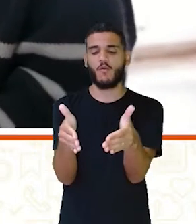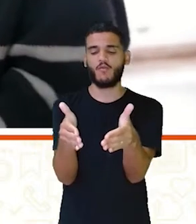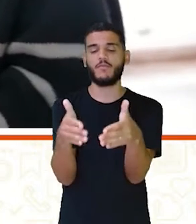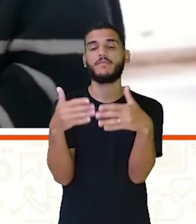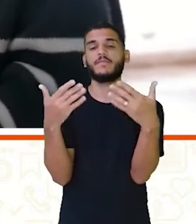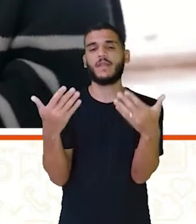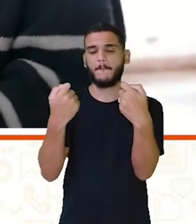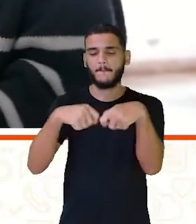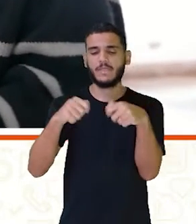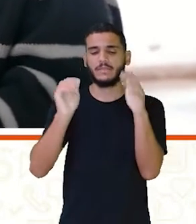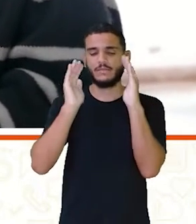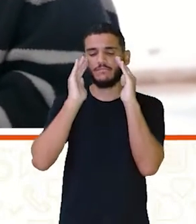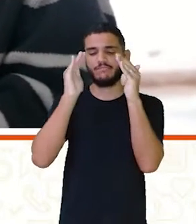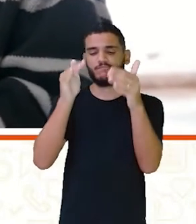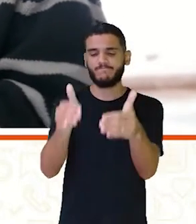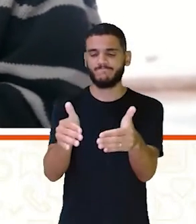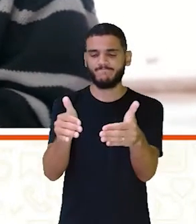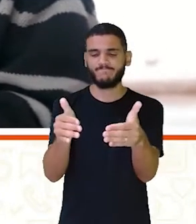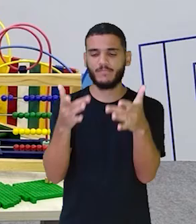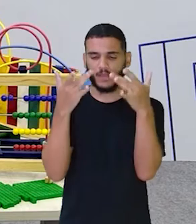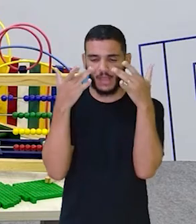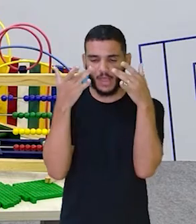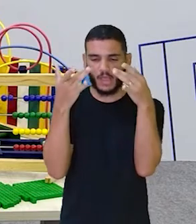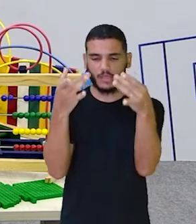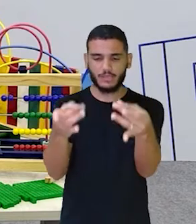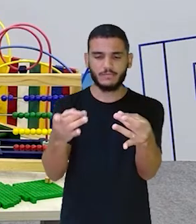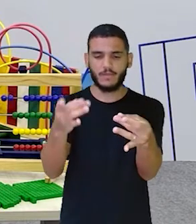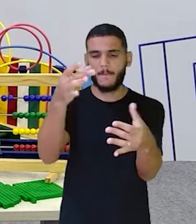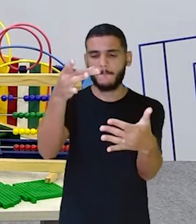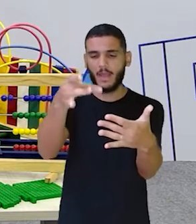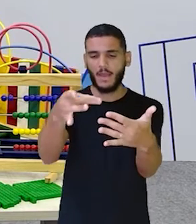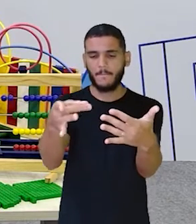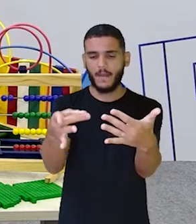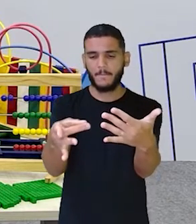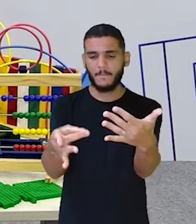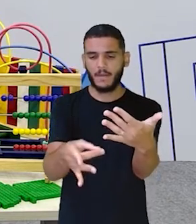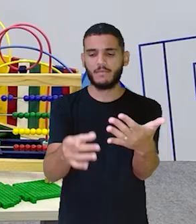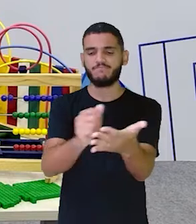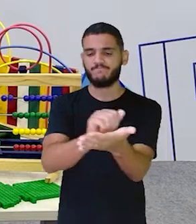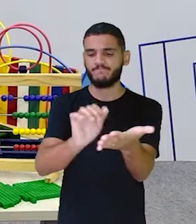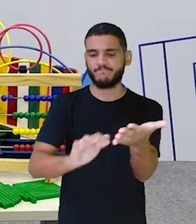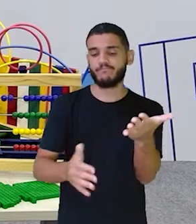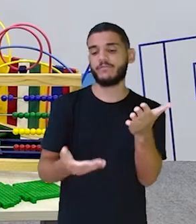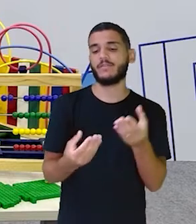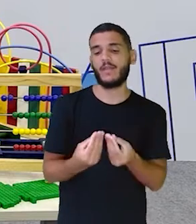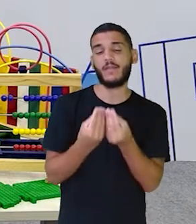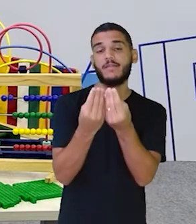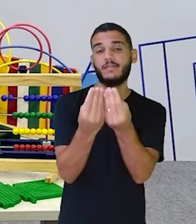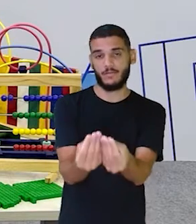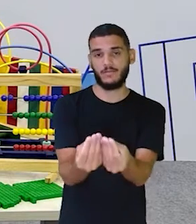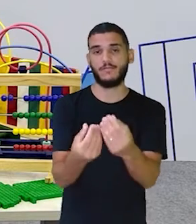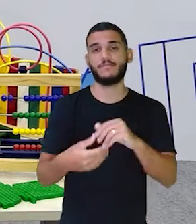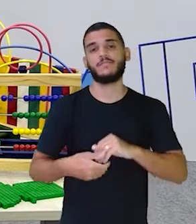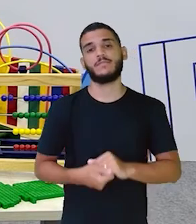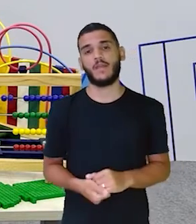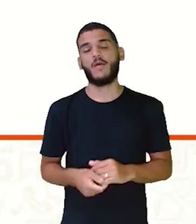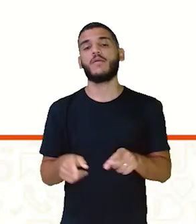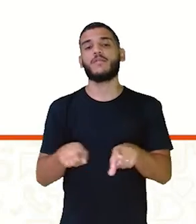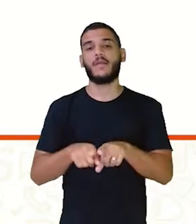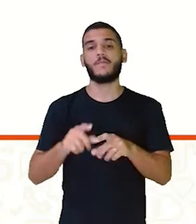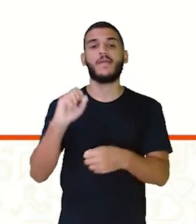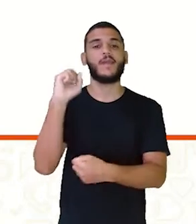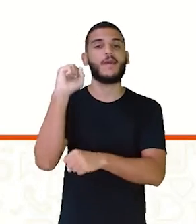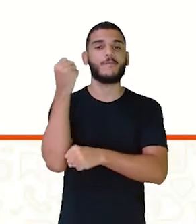precisa se concentrar, ele precisa estar focado naquela atividade que você está proporcionando. E a